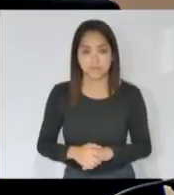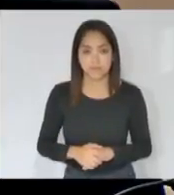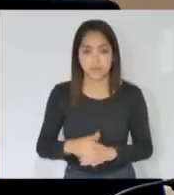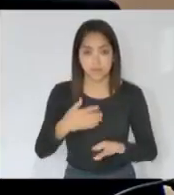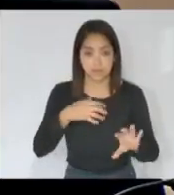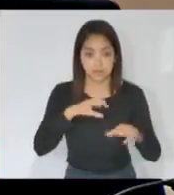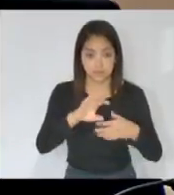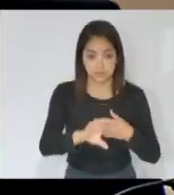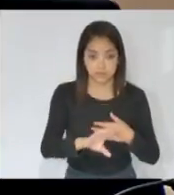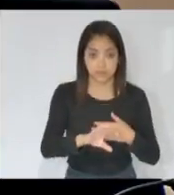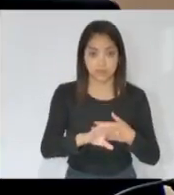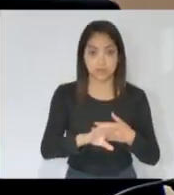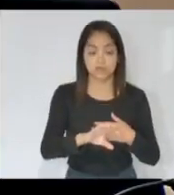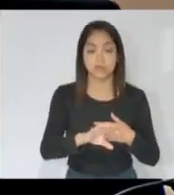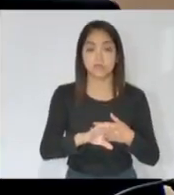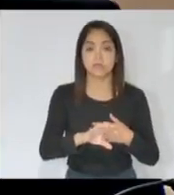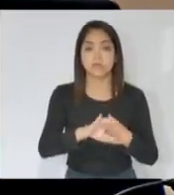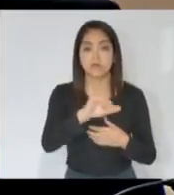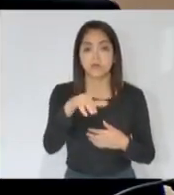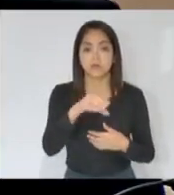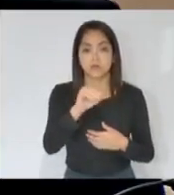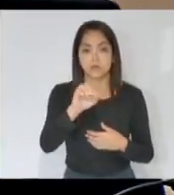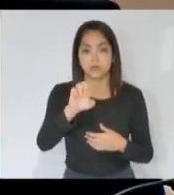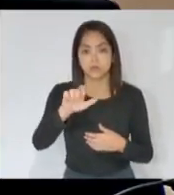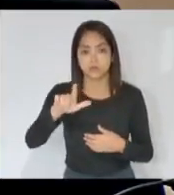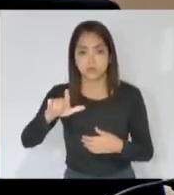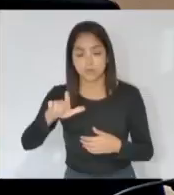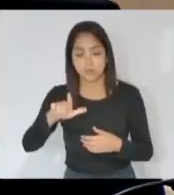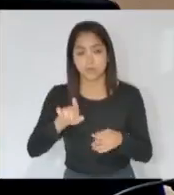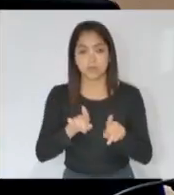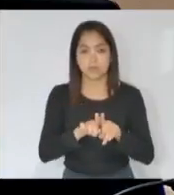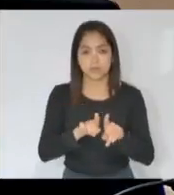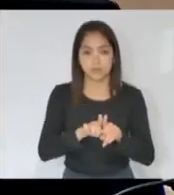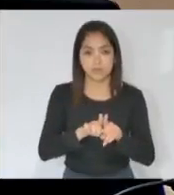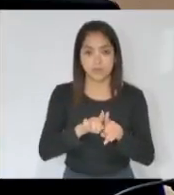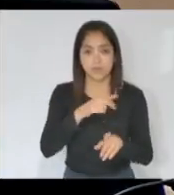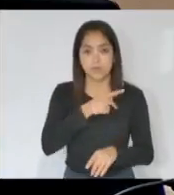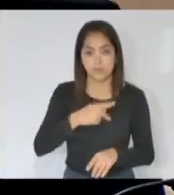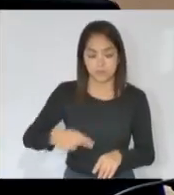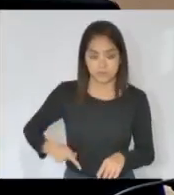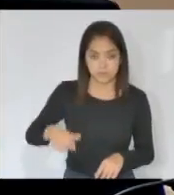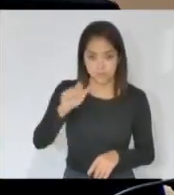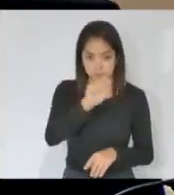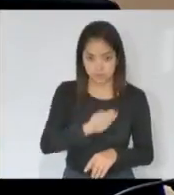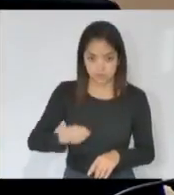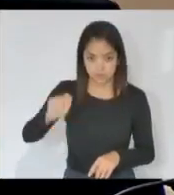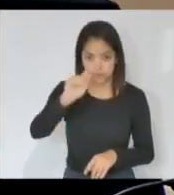Transplante, doutor Joel de Andrade, e senhor presidente da Associação